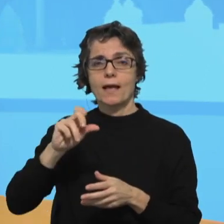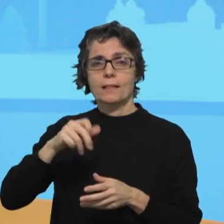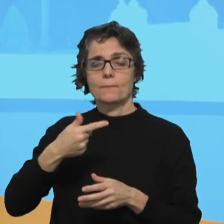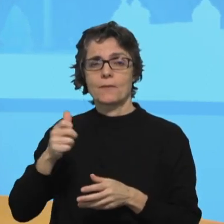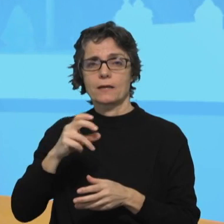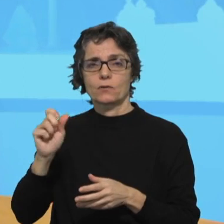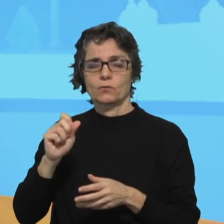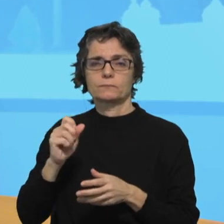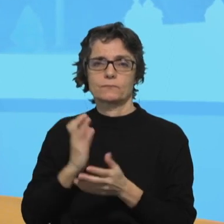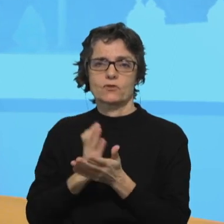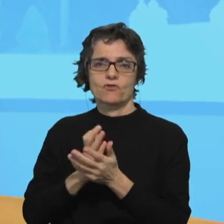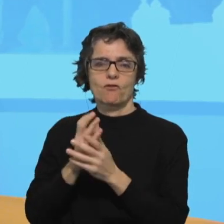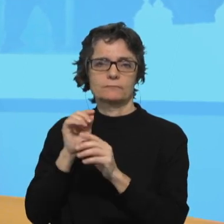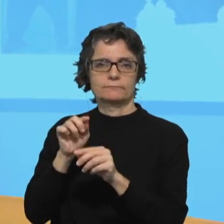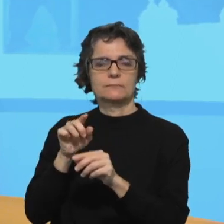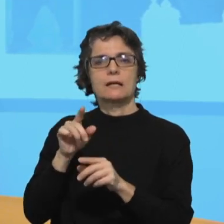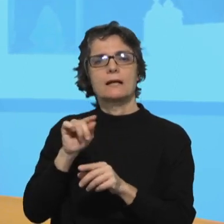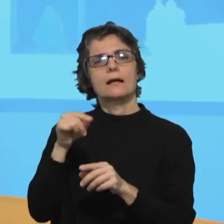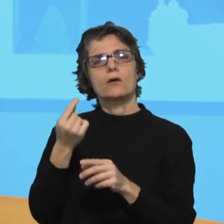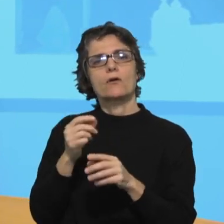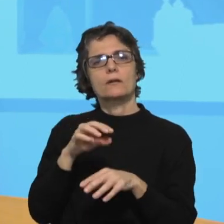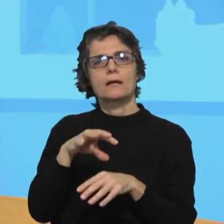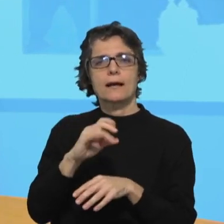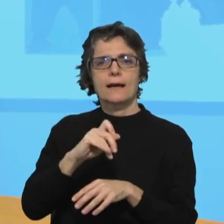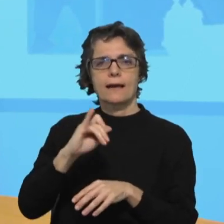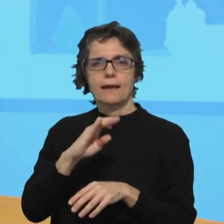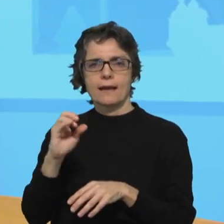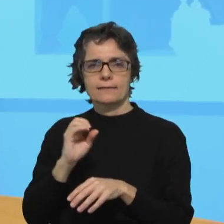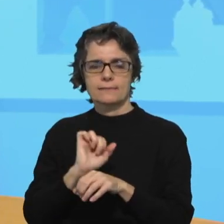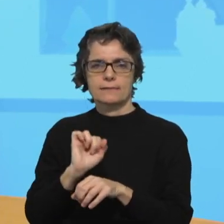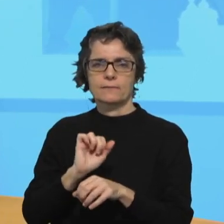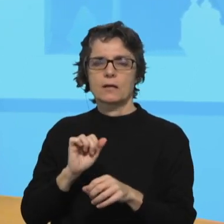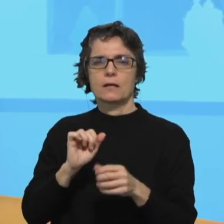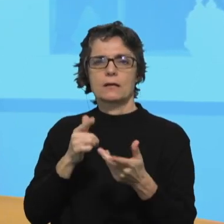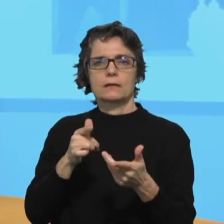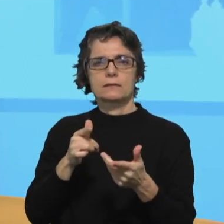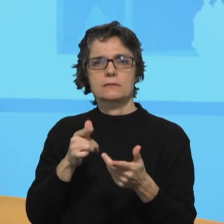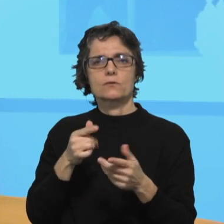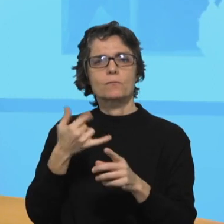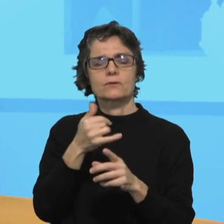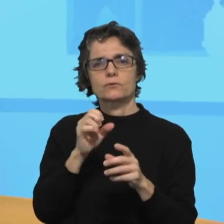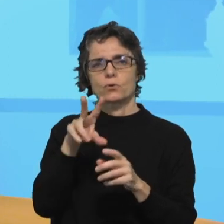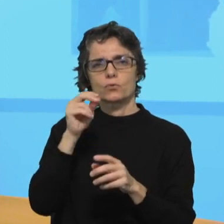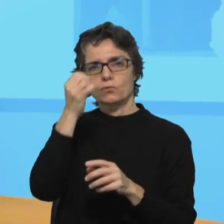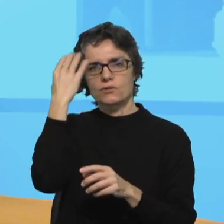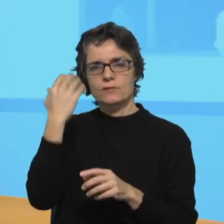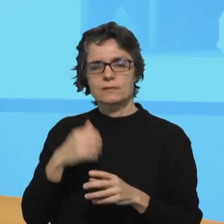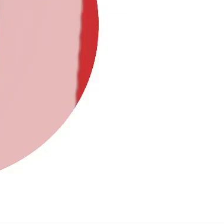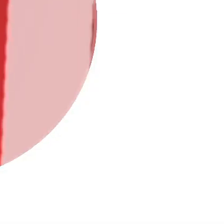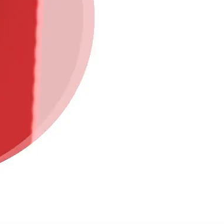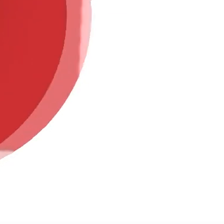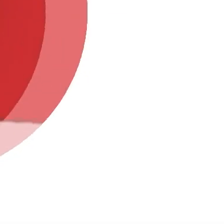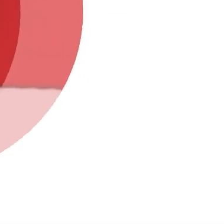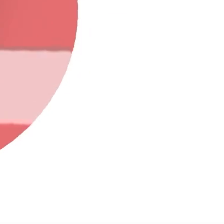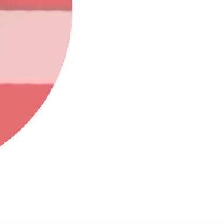salesiano. Agora ficamos com a rubrica da Fundação Ajuda à Igreja que Sofre, perseguidos mas não esquecidos.